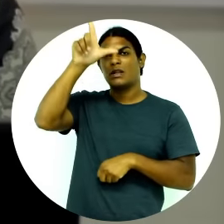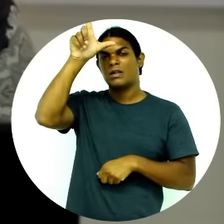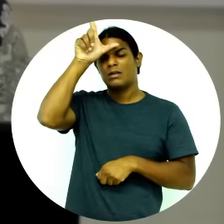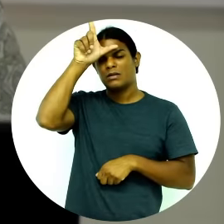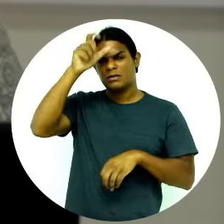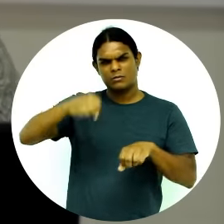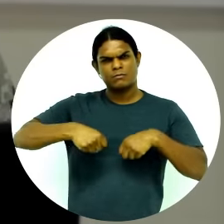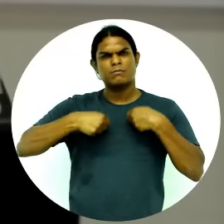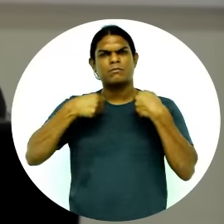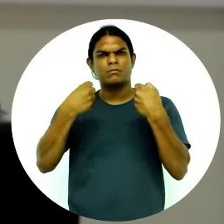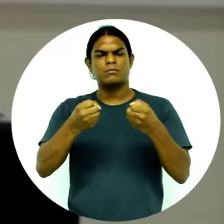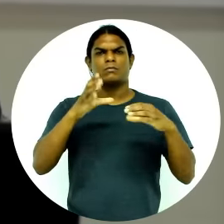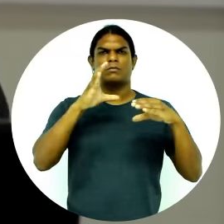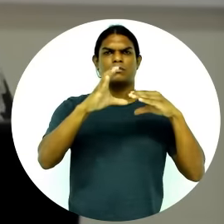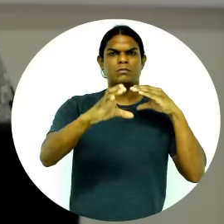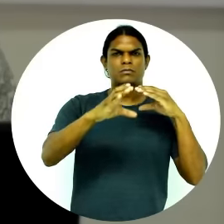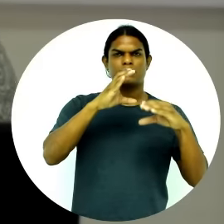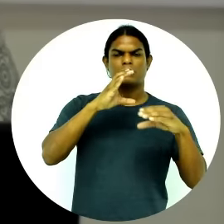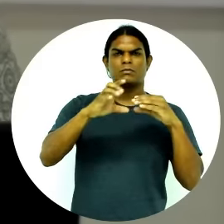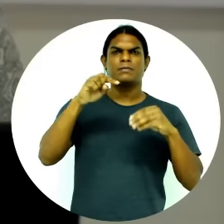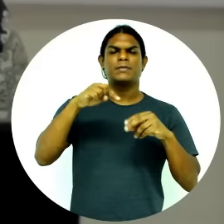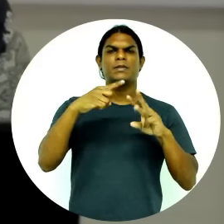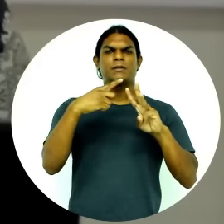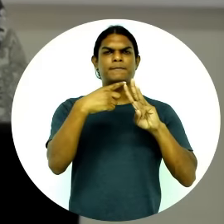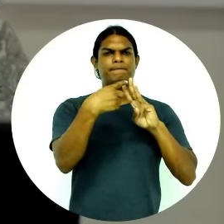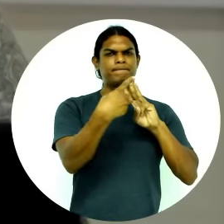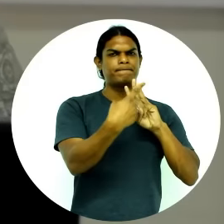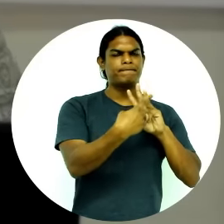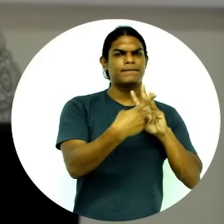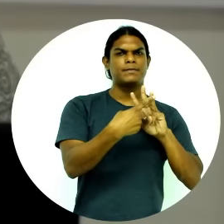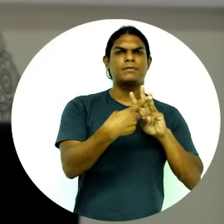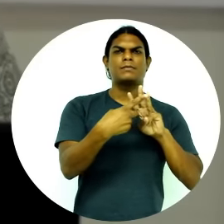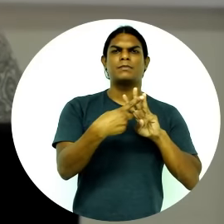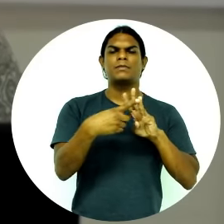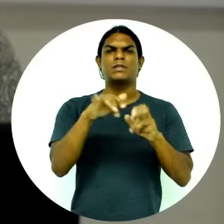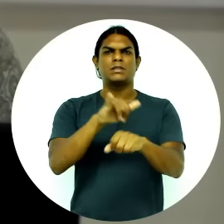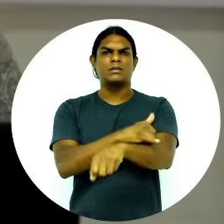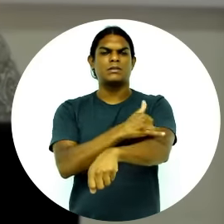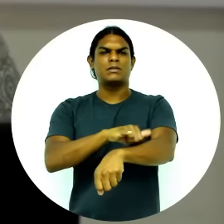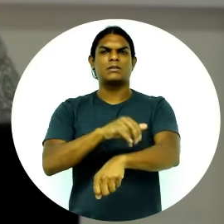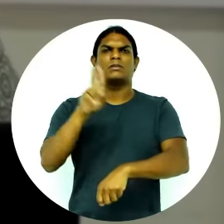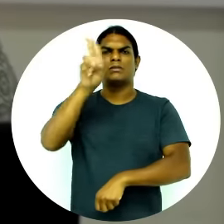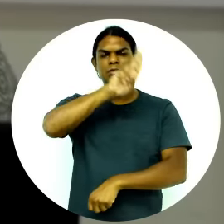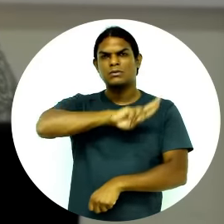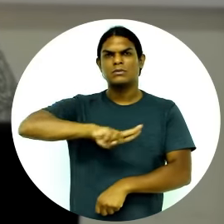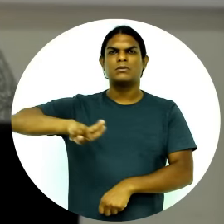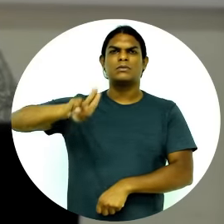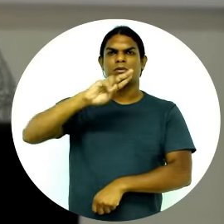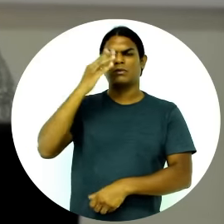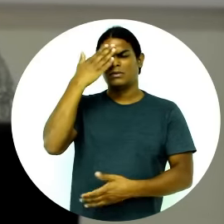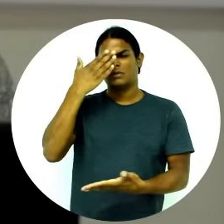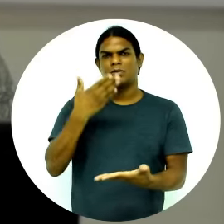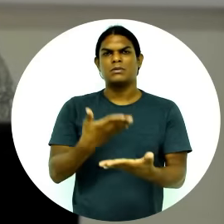como o gerente poderia incrementar a eficácia da equipe, ajudando a melhorar os resultados.